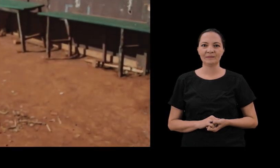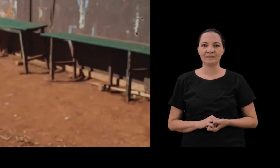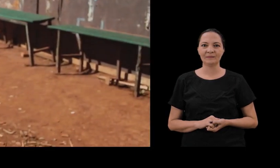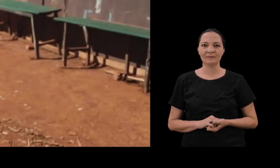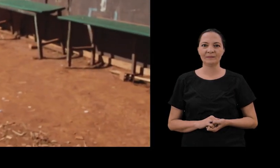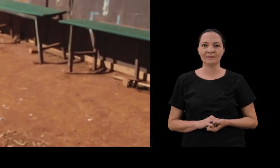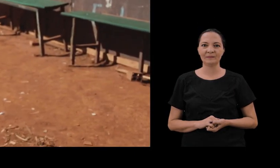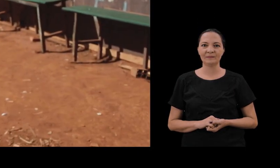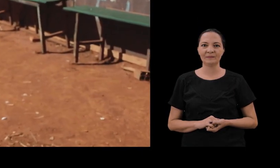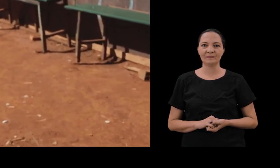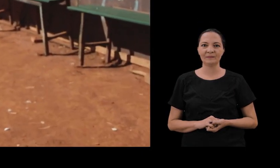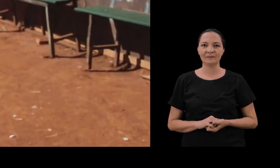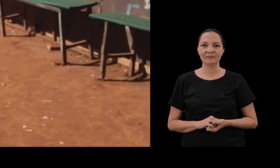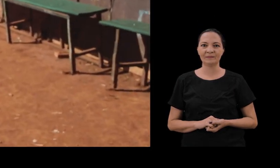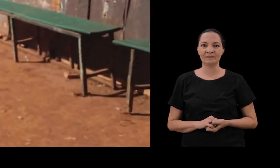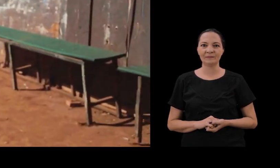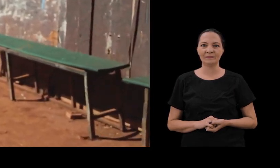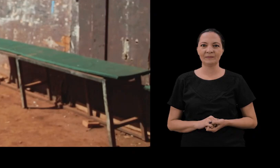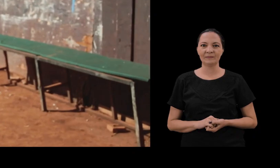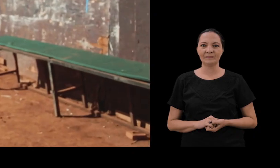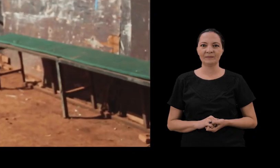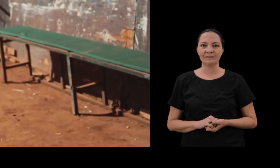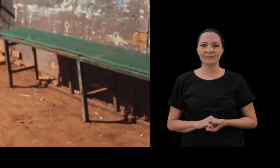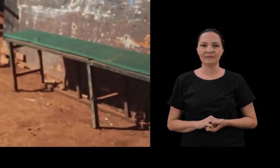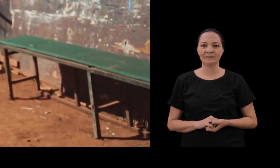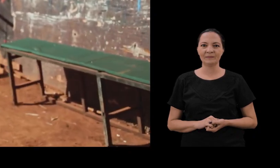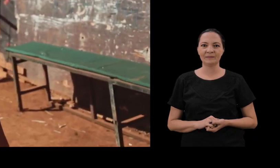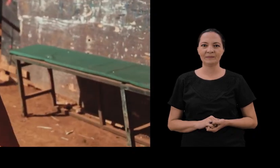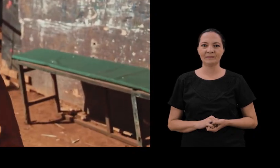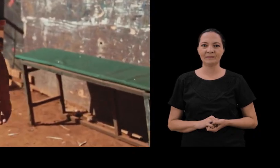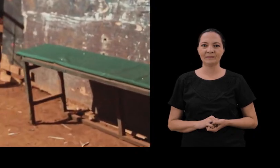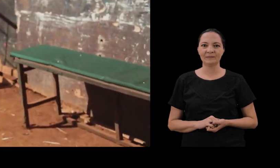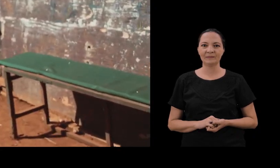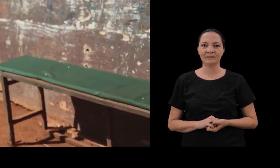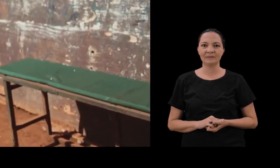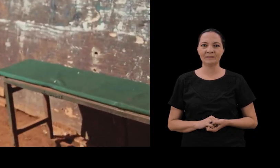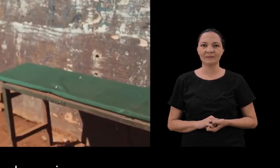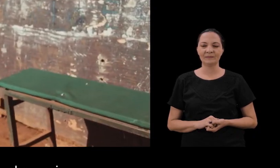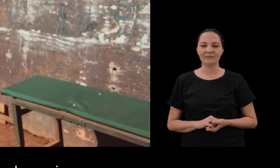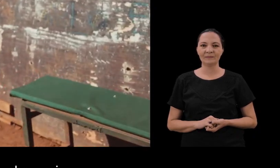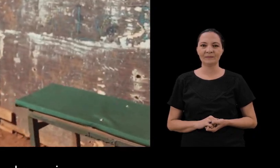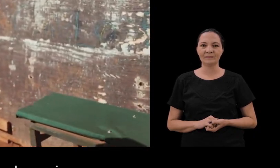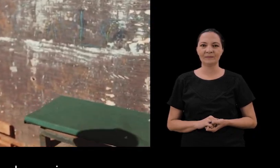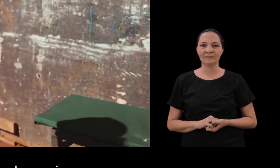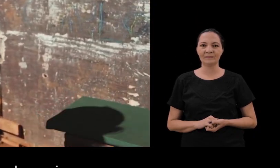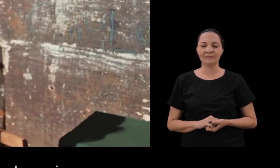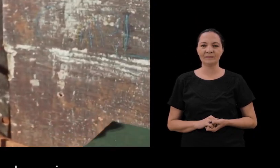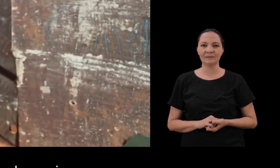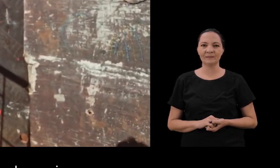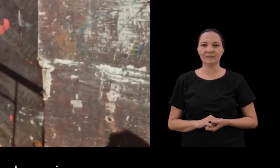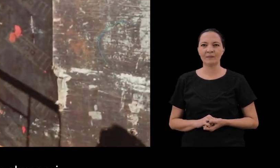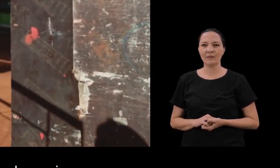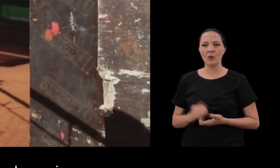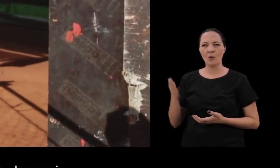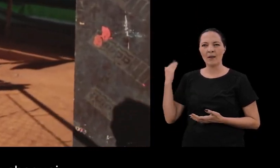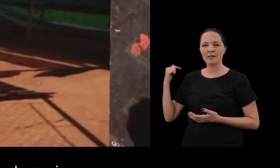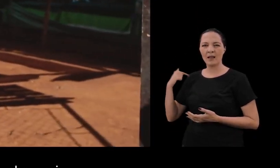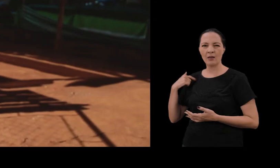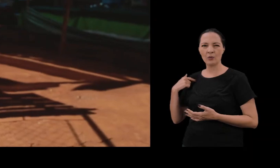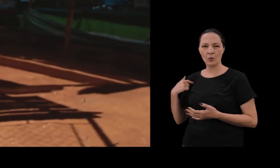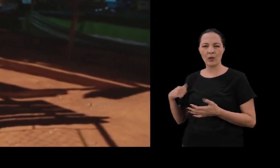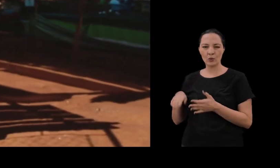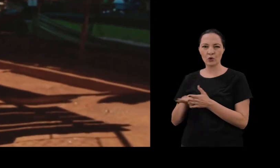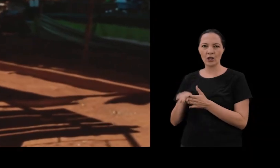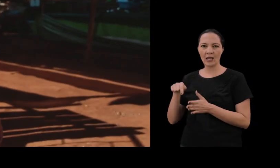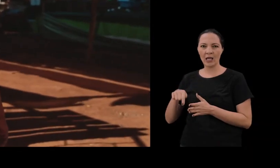Começou já, Olha, quando eu cheguei nessa ocupação,